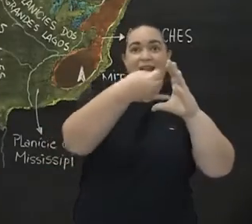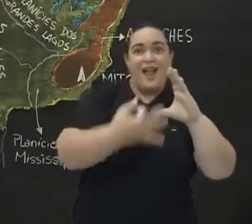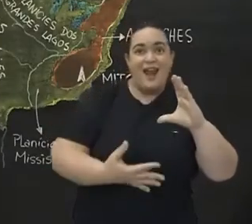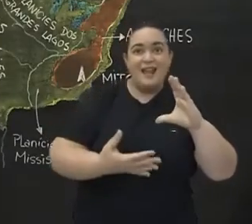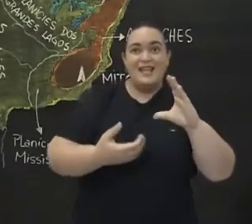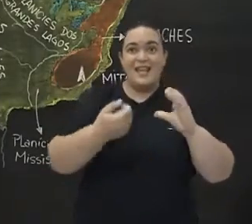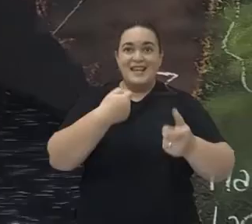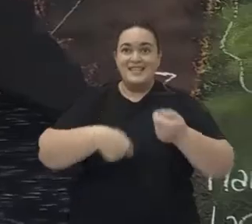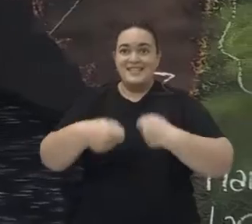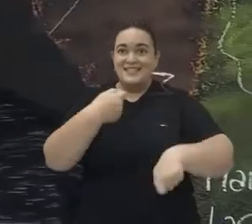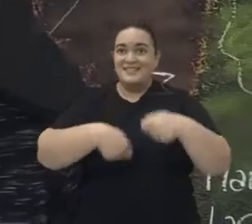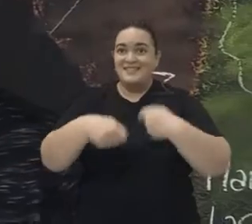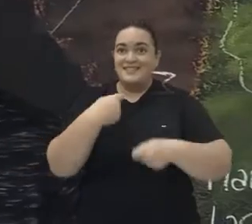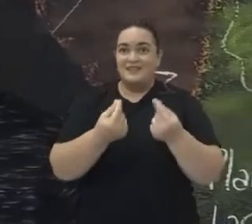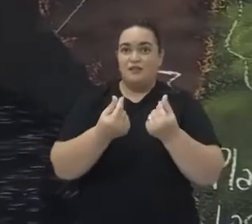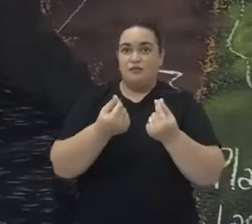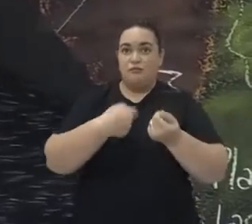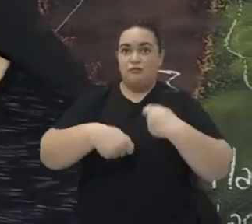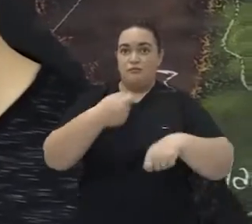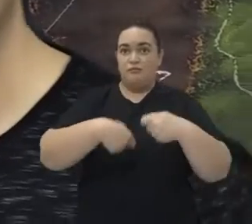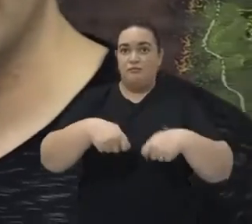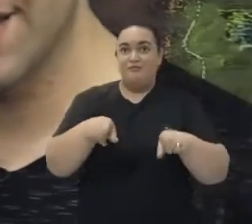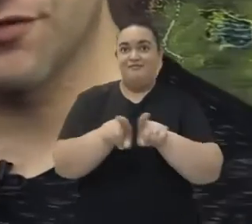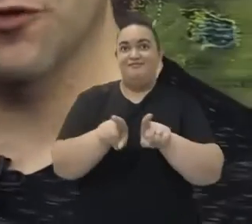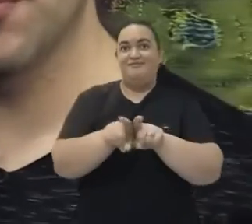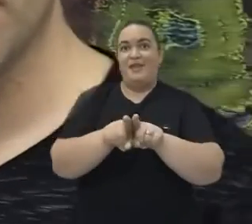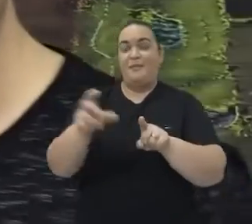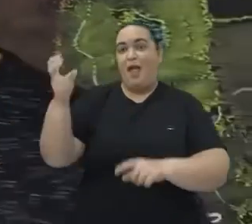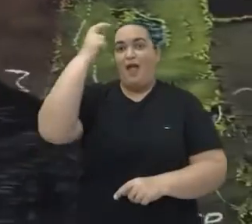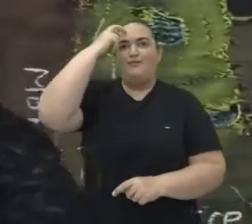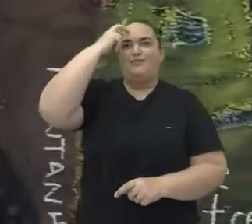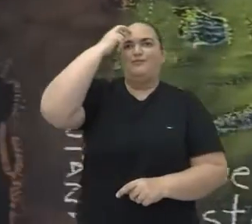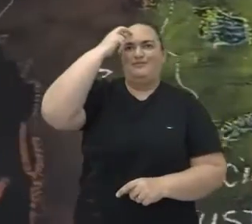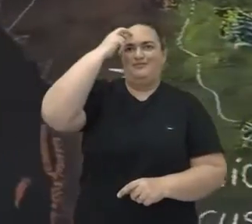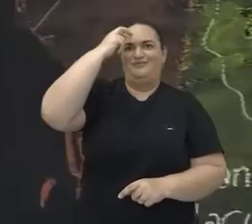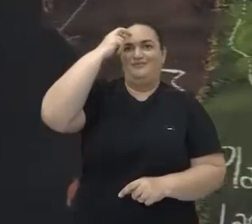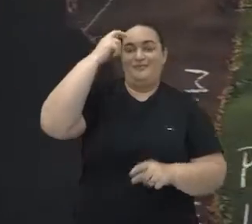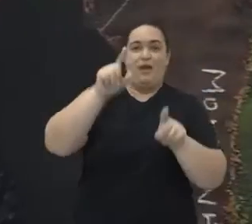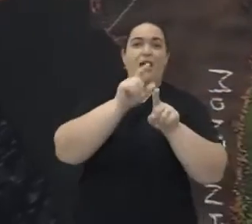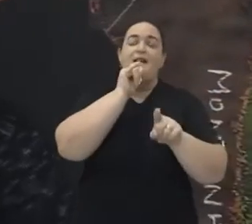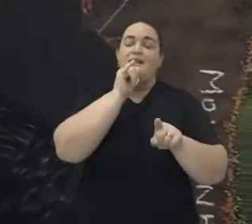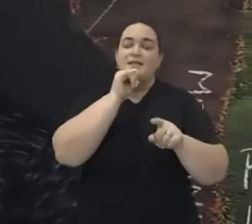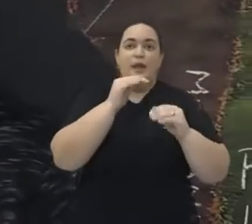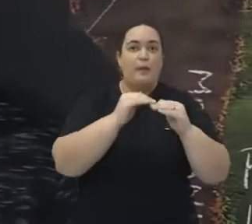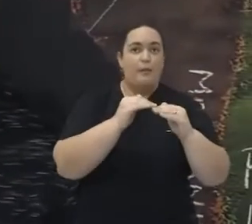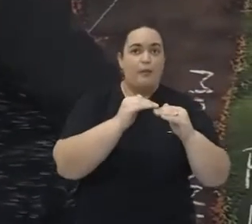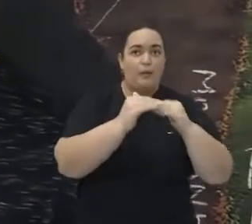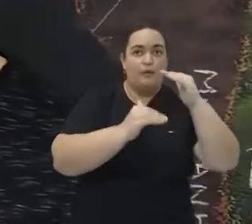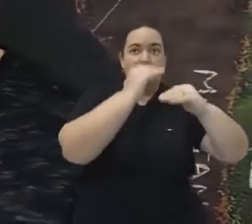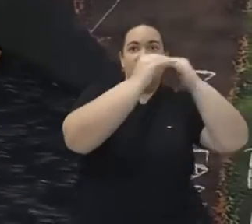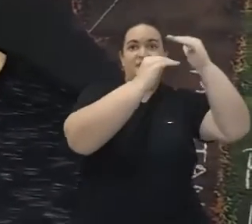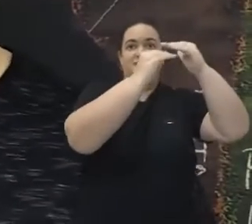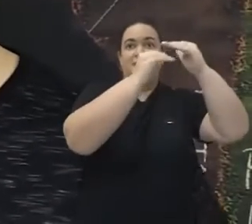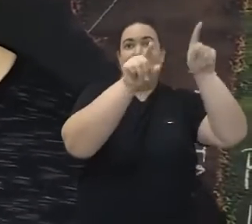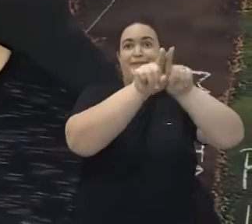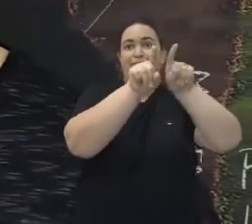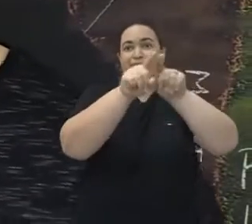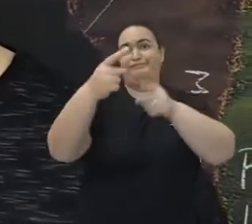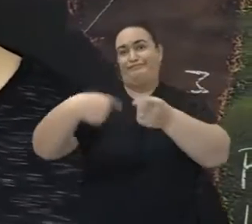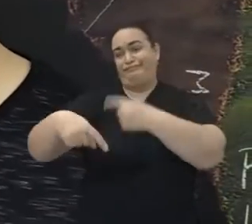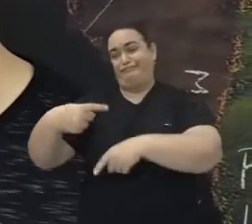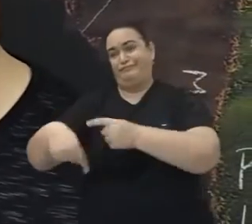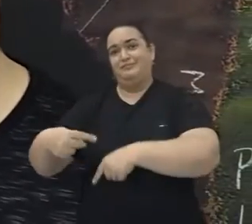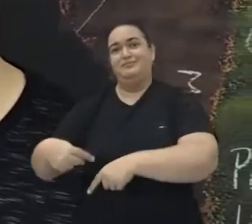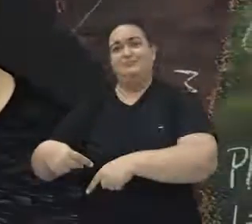e socioculturais. Então, as características de desenvolvimento e subdesenvolvimento é o que vai definir exatamente